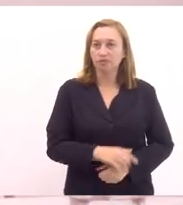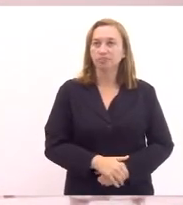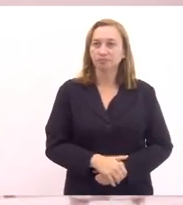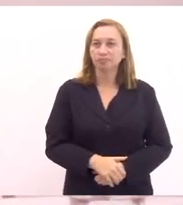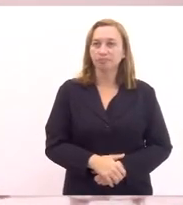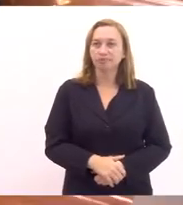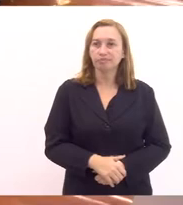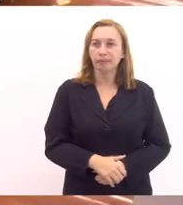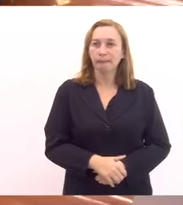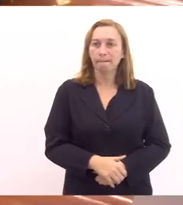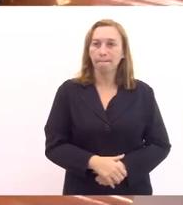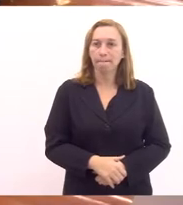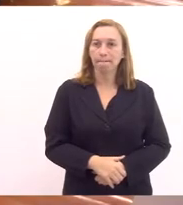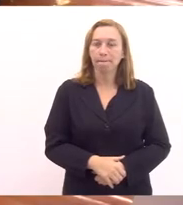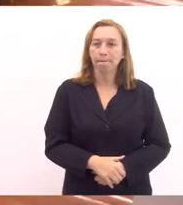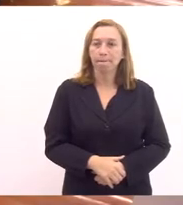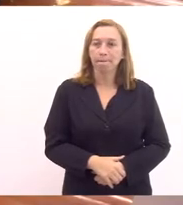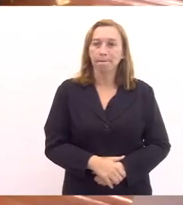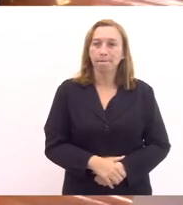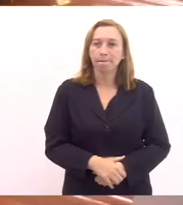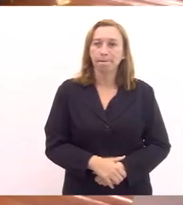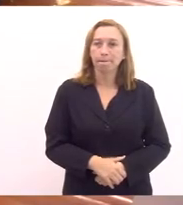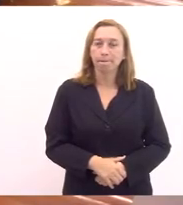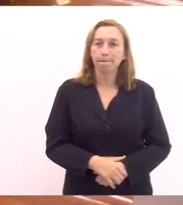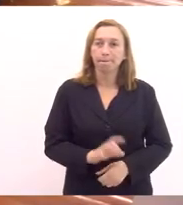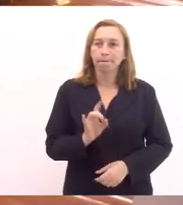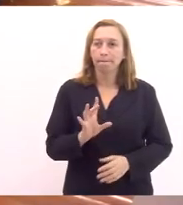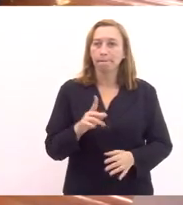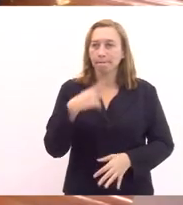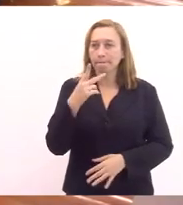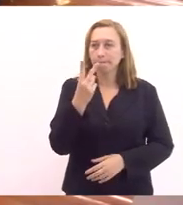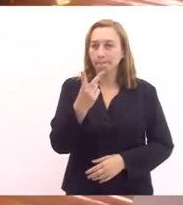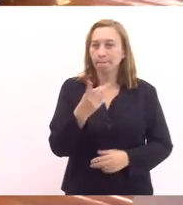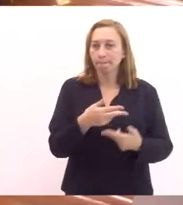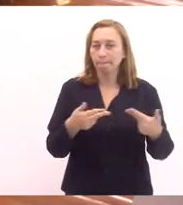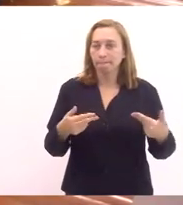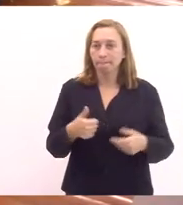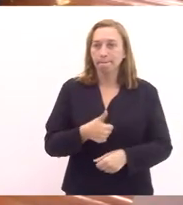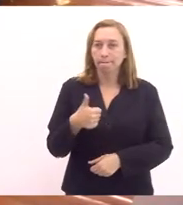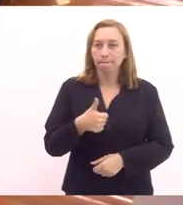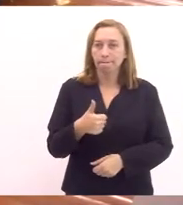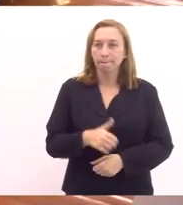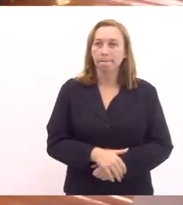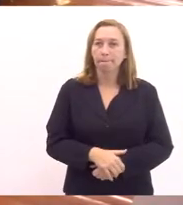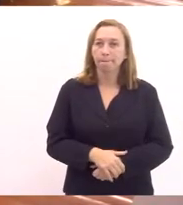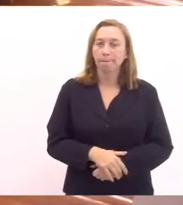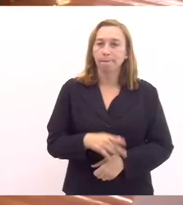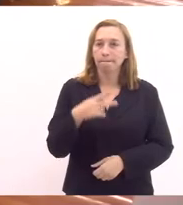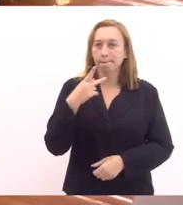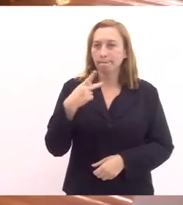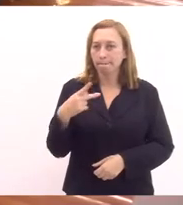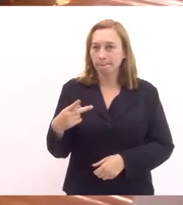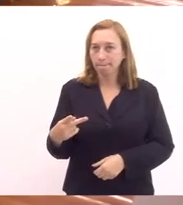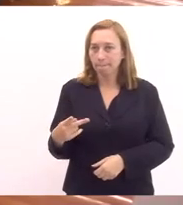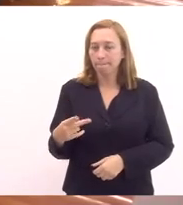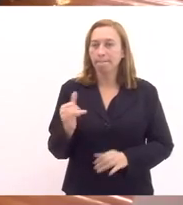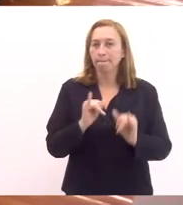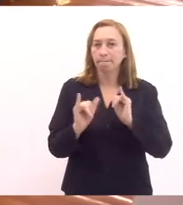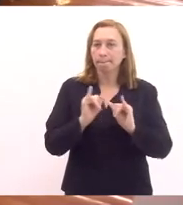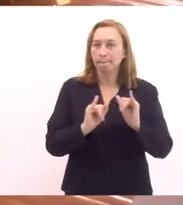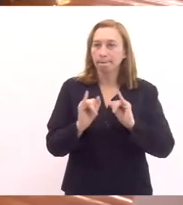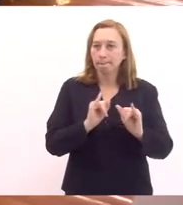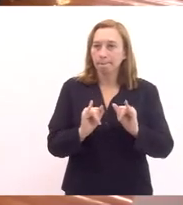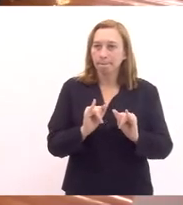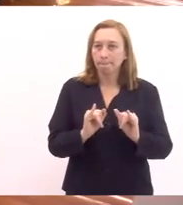quem pode pode só para perguntar duas coisas aqui primeiro é que eu acho que a gente fala muito a respeito da informação